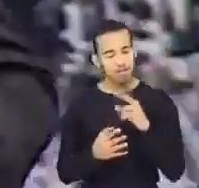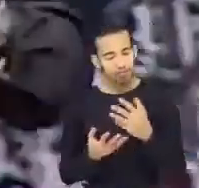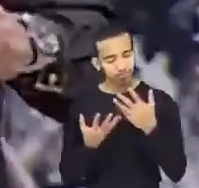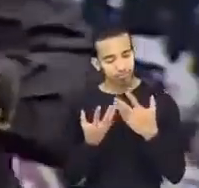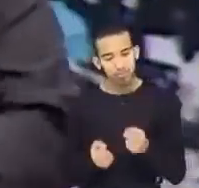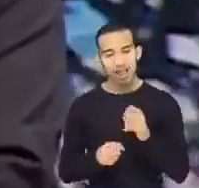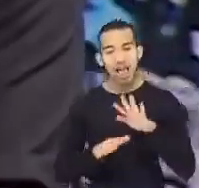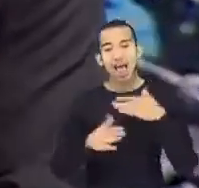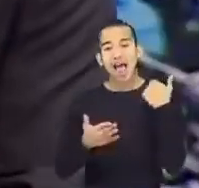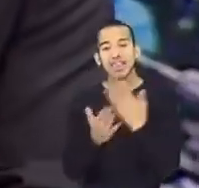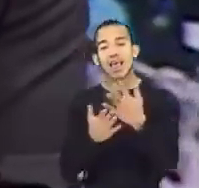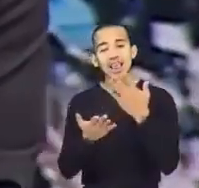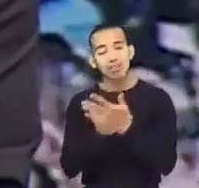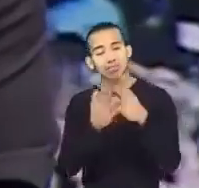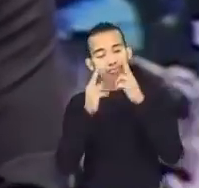eles verem que